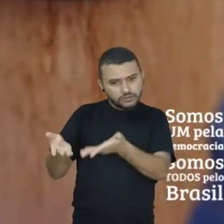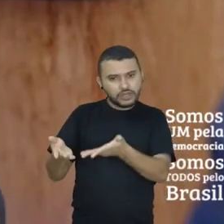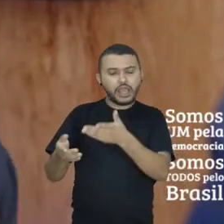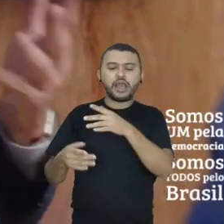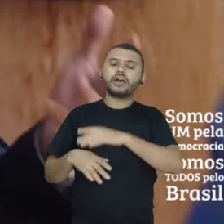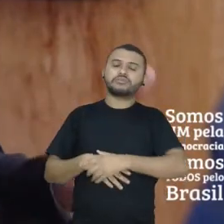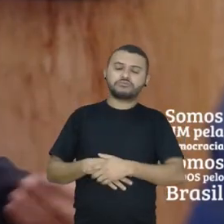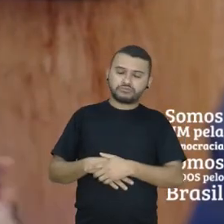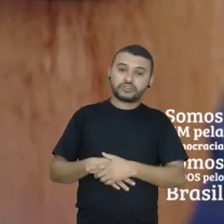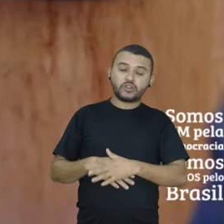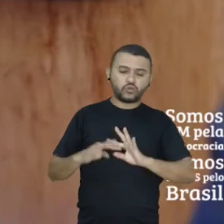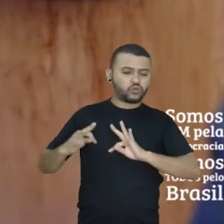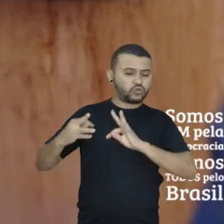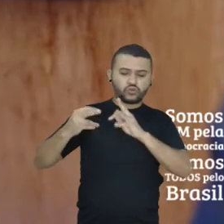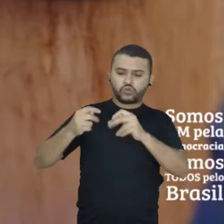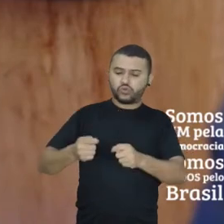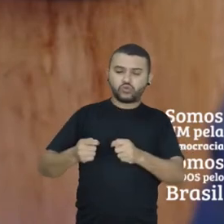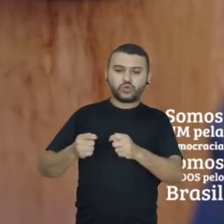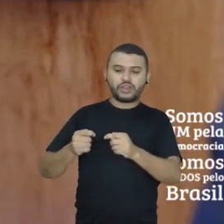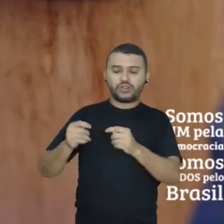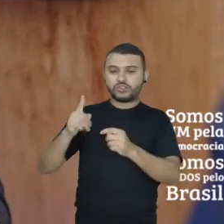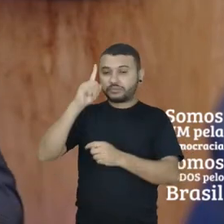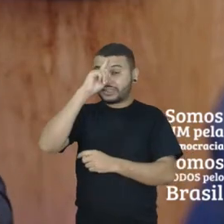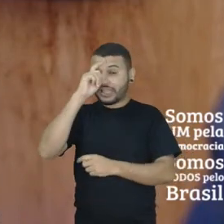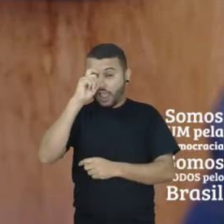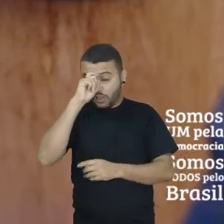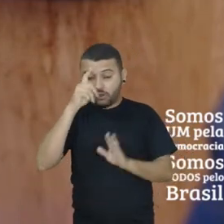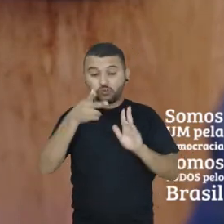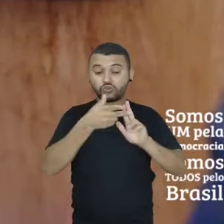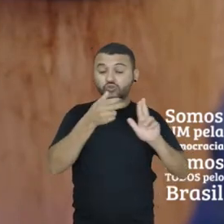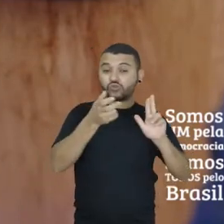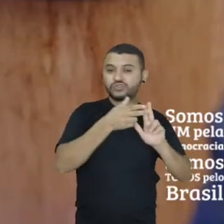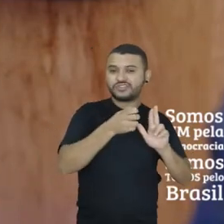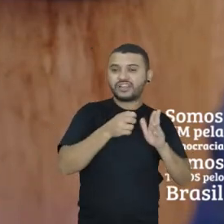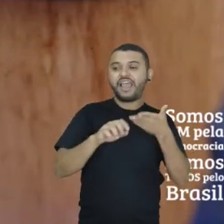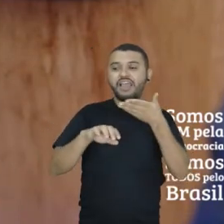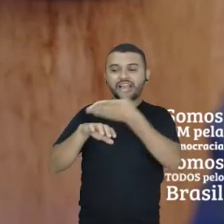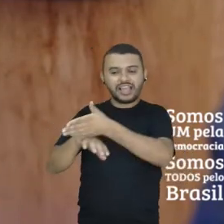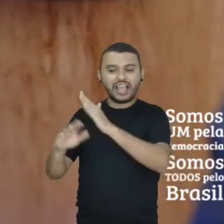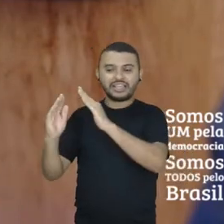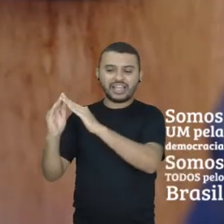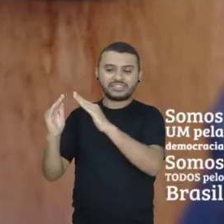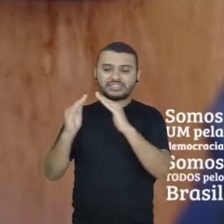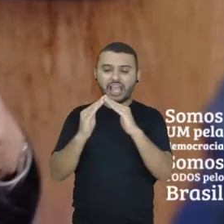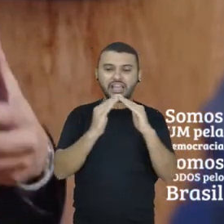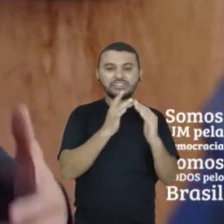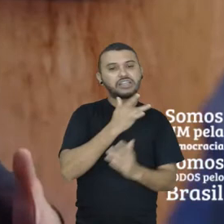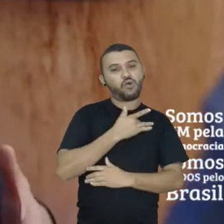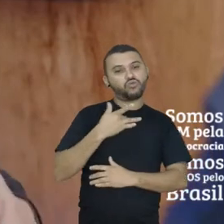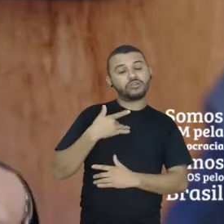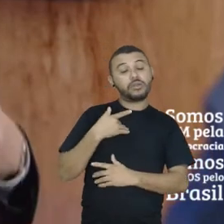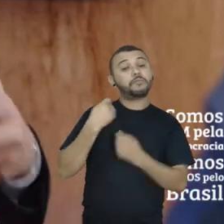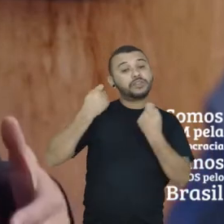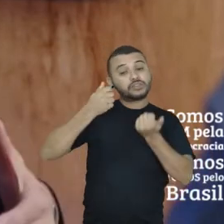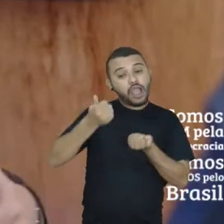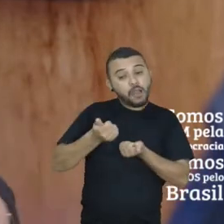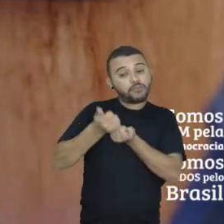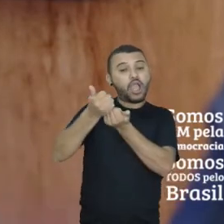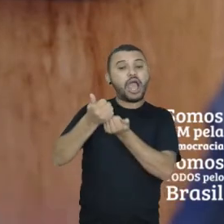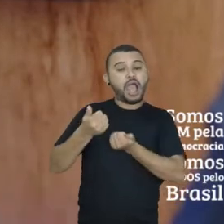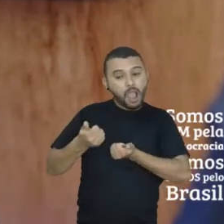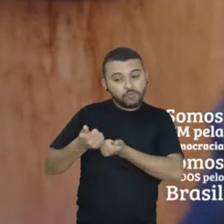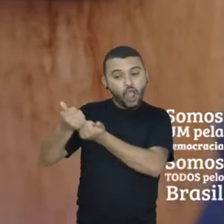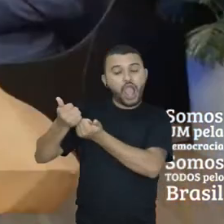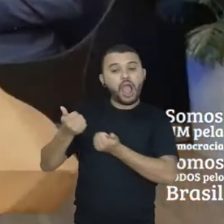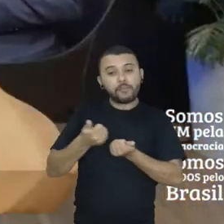Pindamonhangaba. Metade dos leitos do SUS no Brasil é Santa Casa. Então, apoiar, né, trabalhar